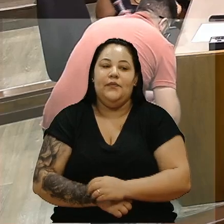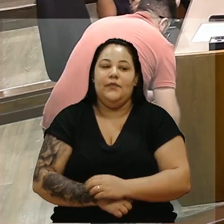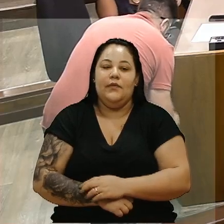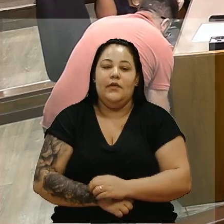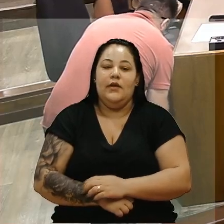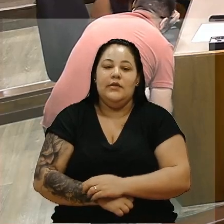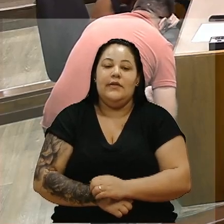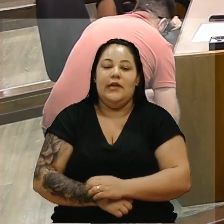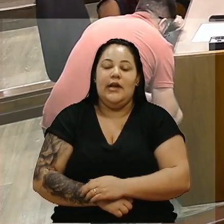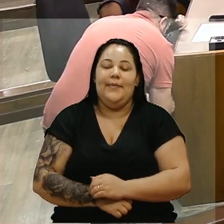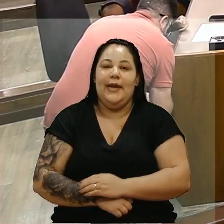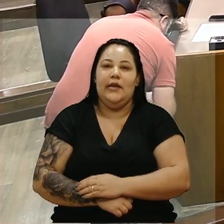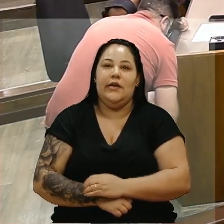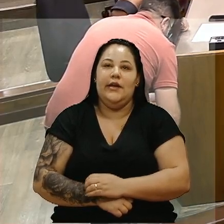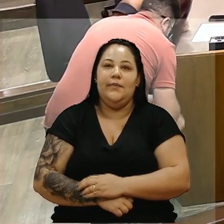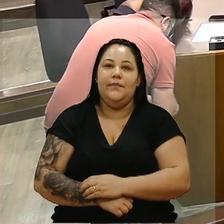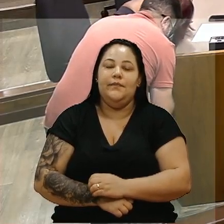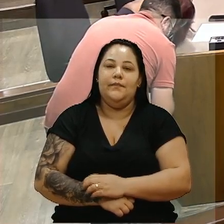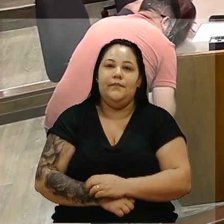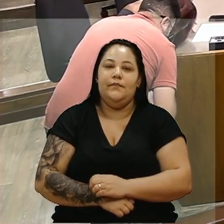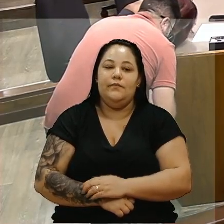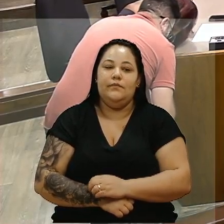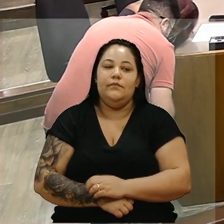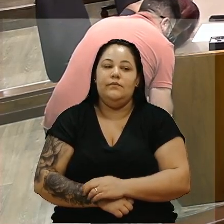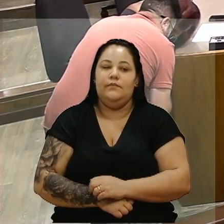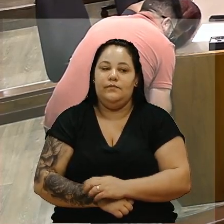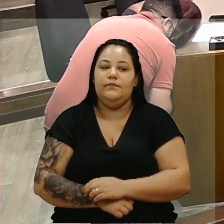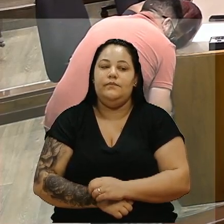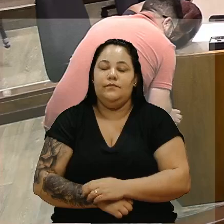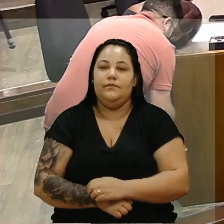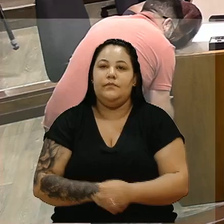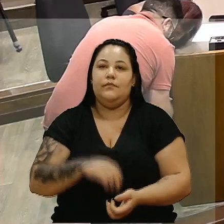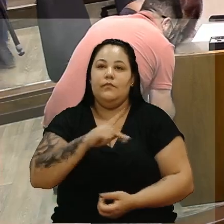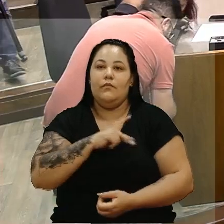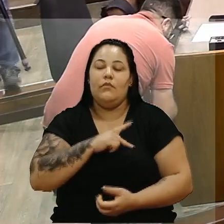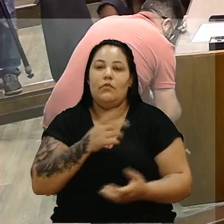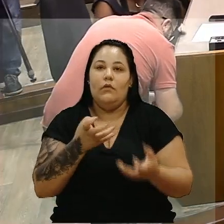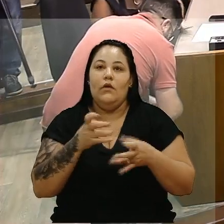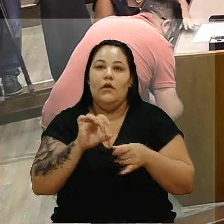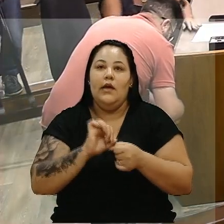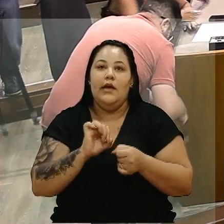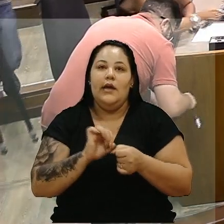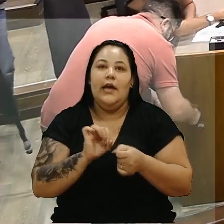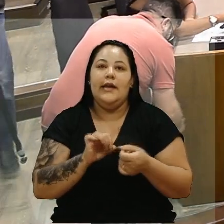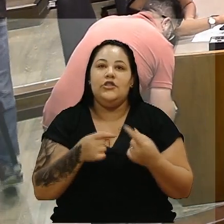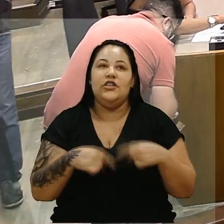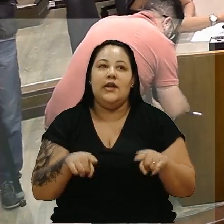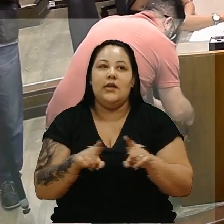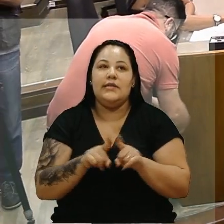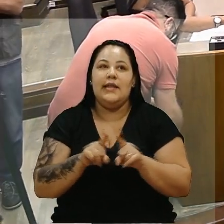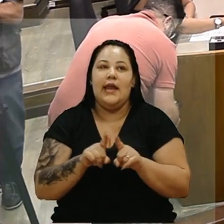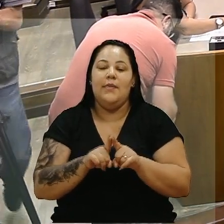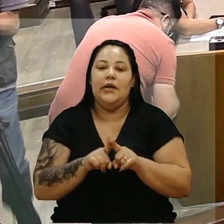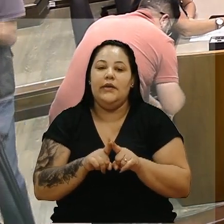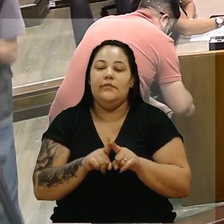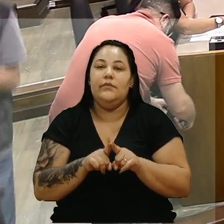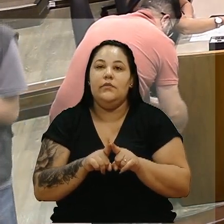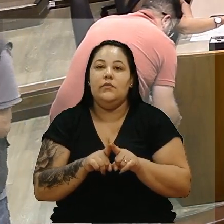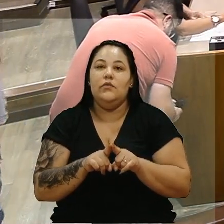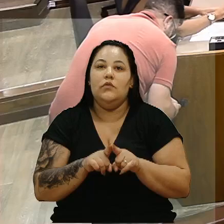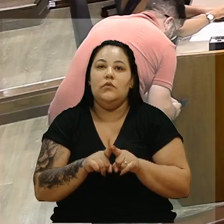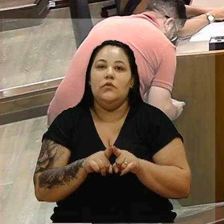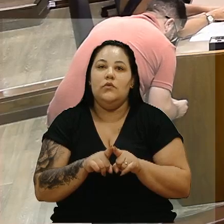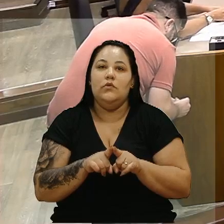palavra. Presidente, nobres colegas, gostaria de fazer um voto de congratulações à Secretaria Municipal de